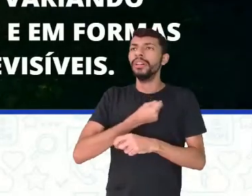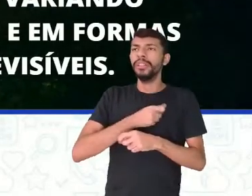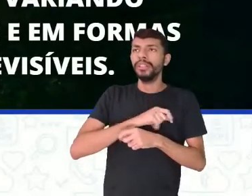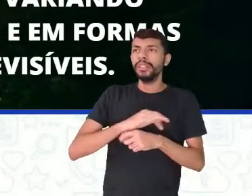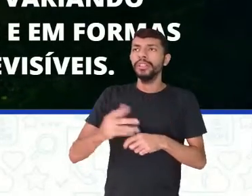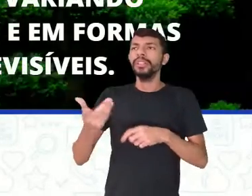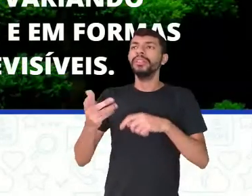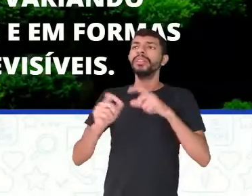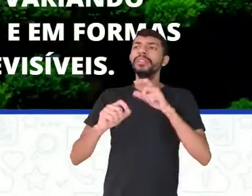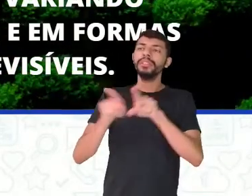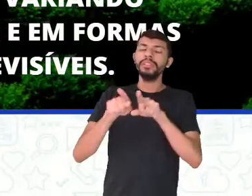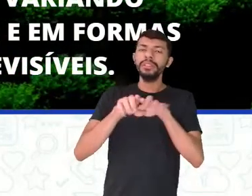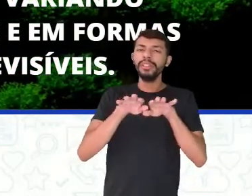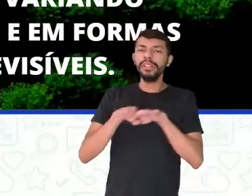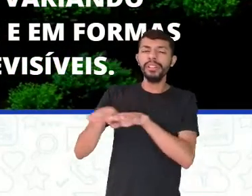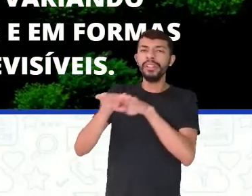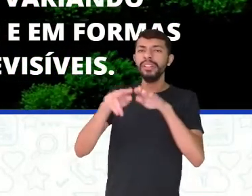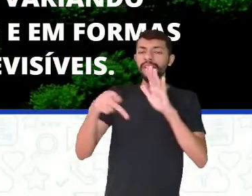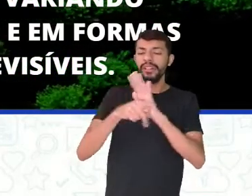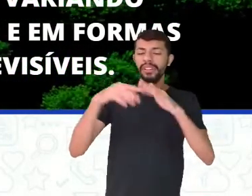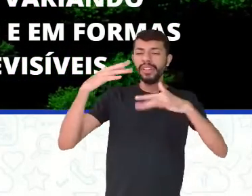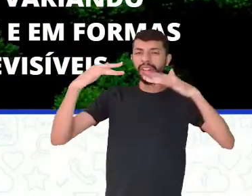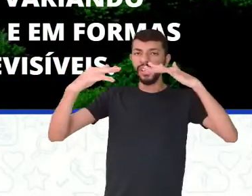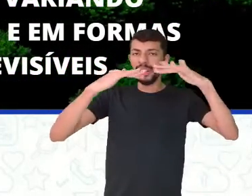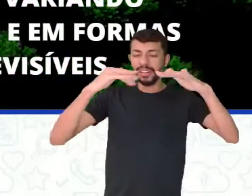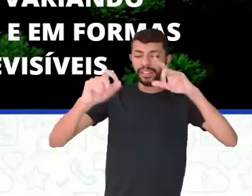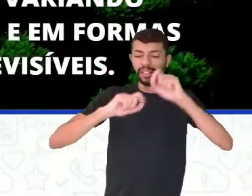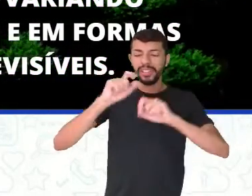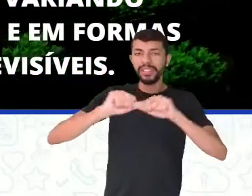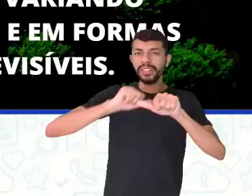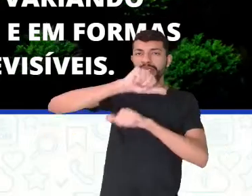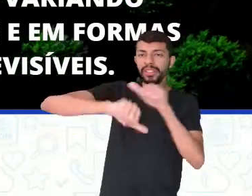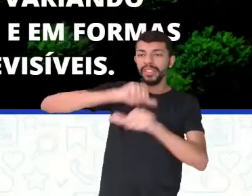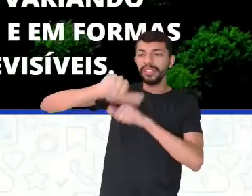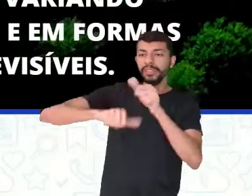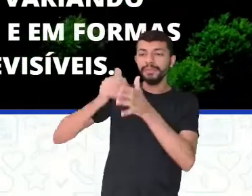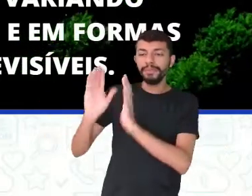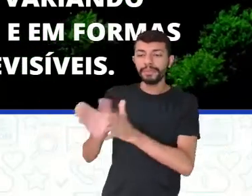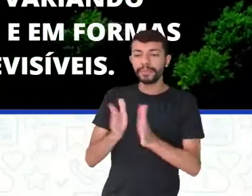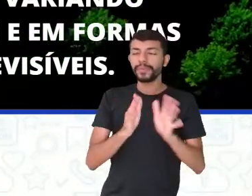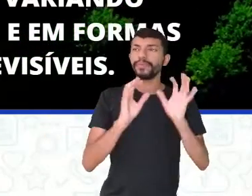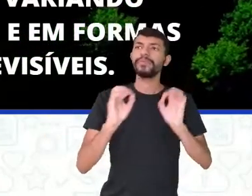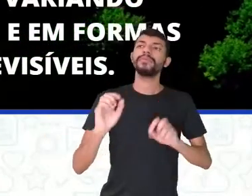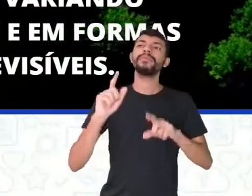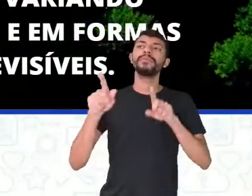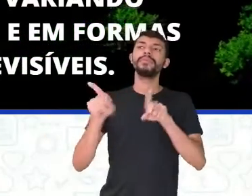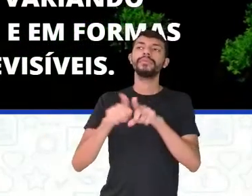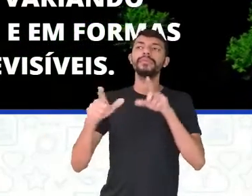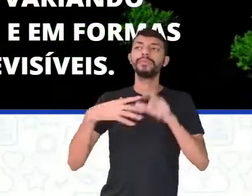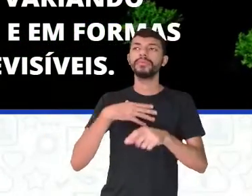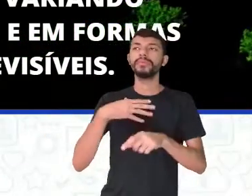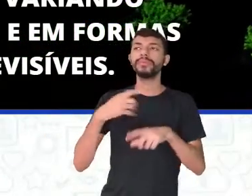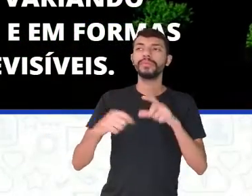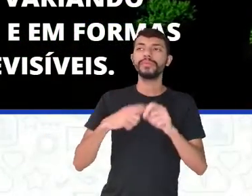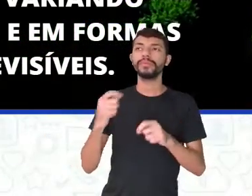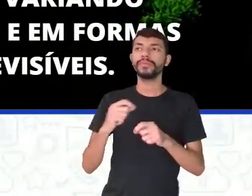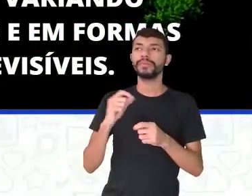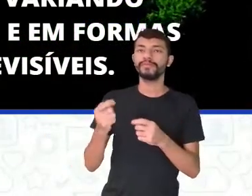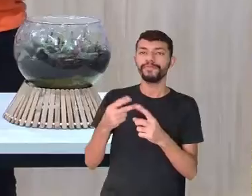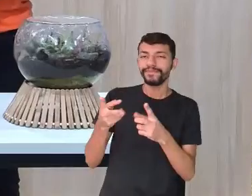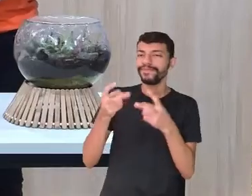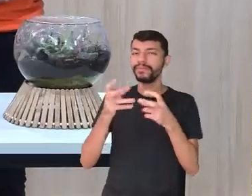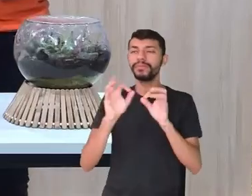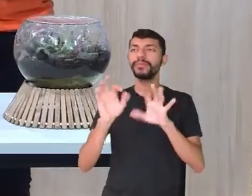os padrões de clima estão variando sazonalmente e em formas menos previsíveis. Então, aí nós vemos